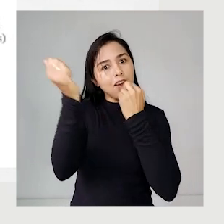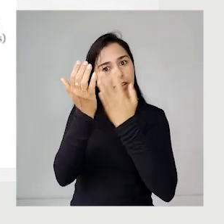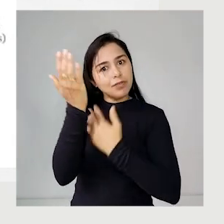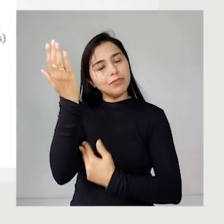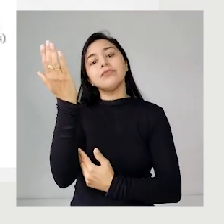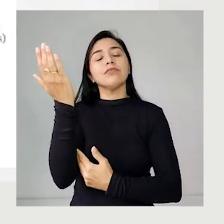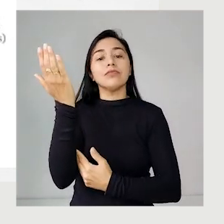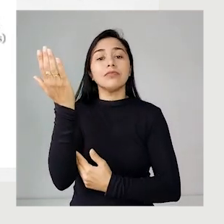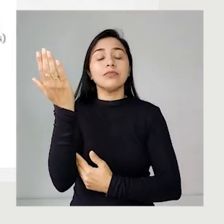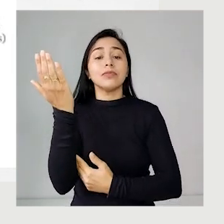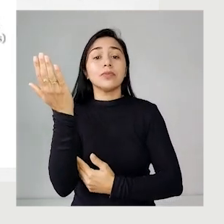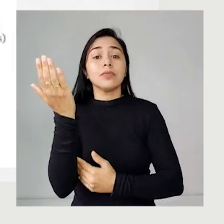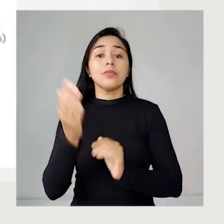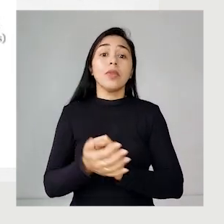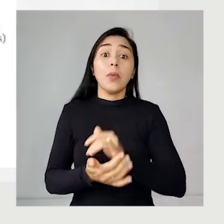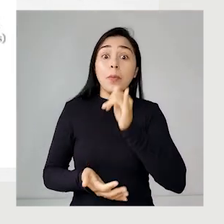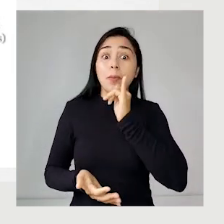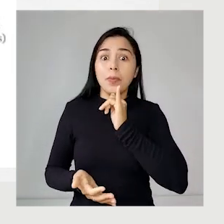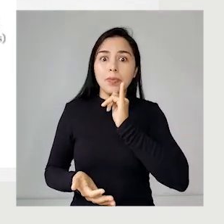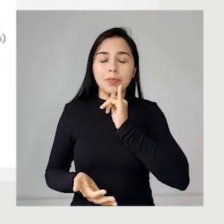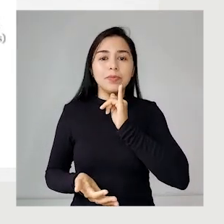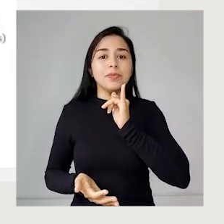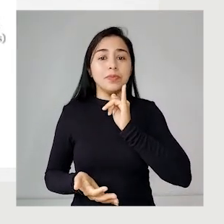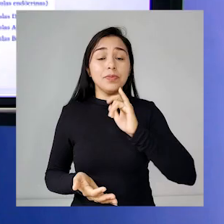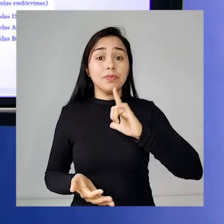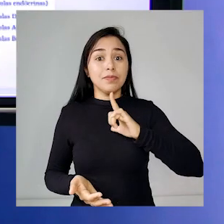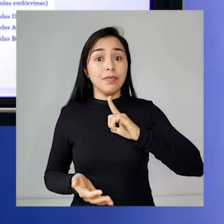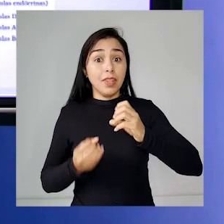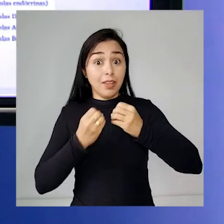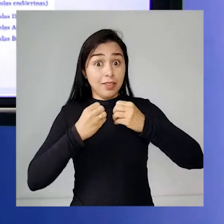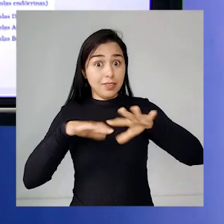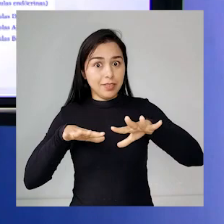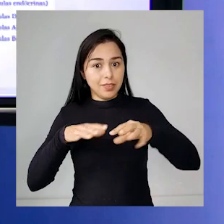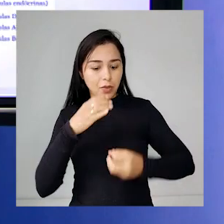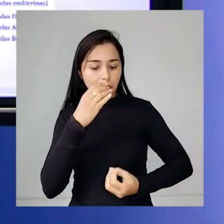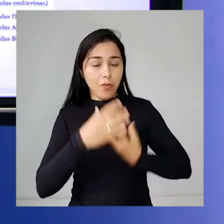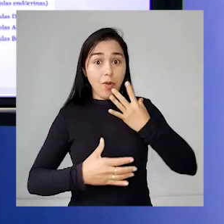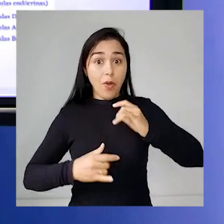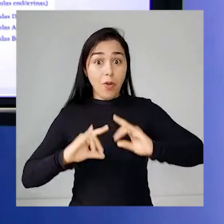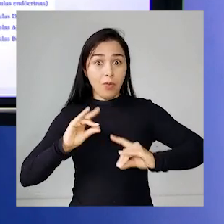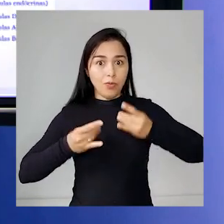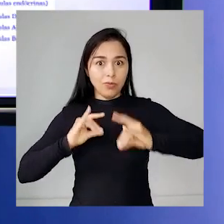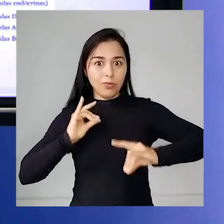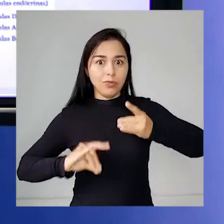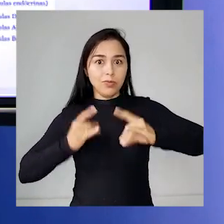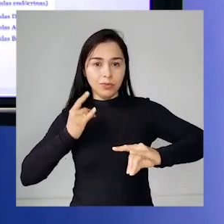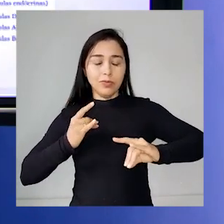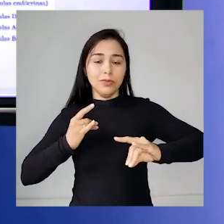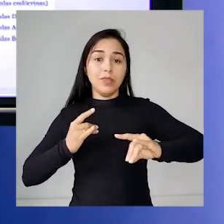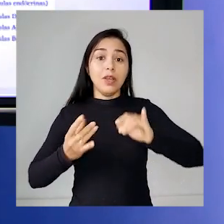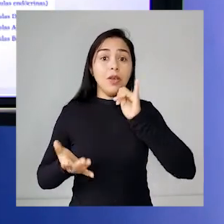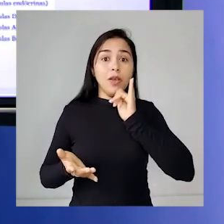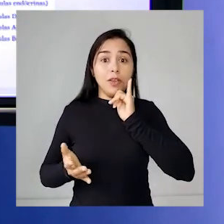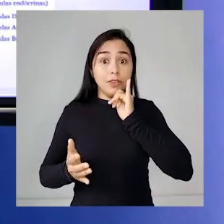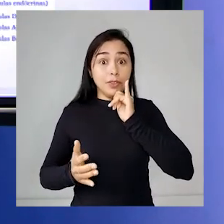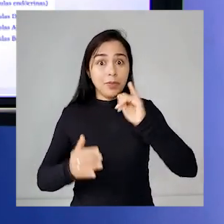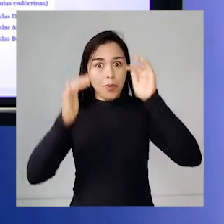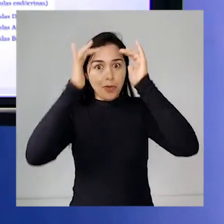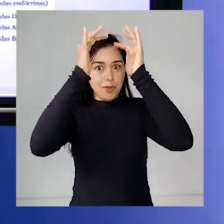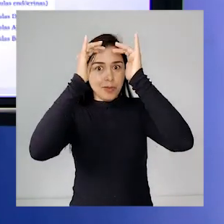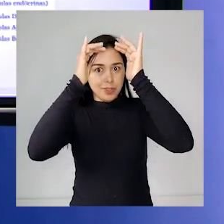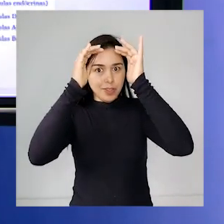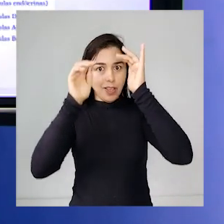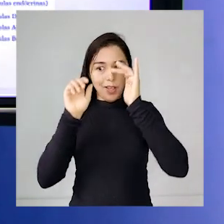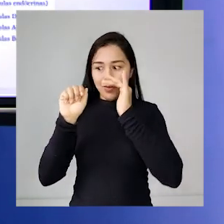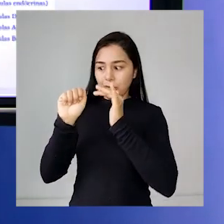Isso acontece com as glândulas que produzem hormônios, como a hipófise, o hipotálamo,